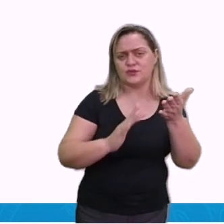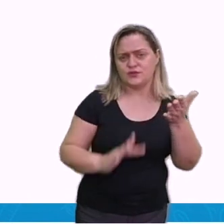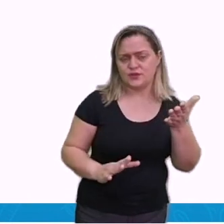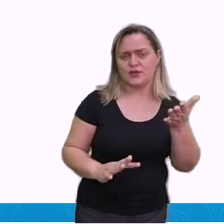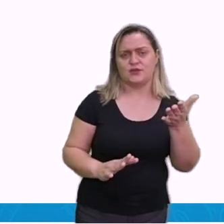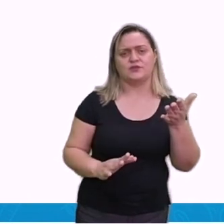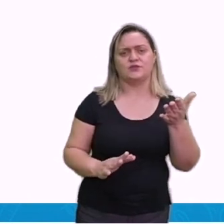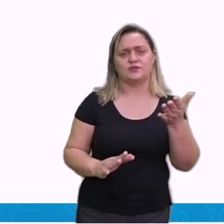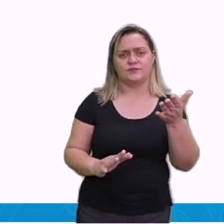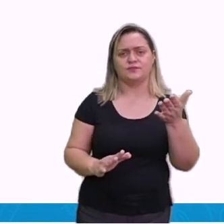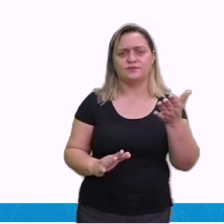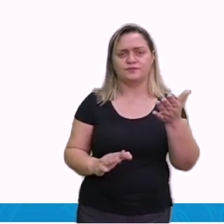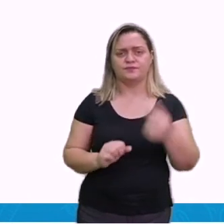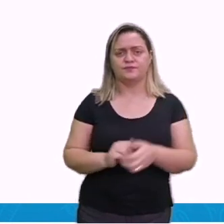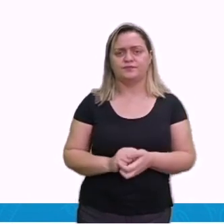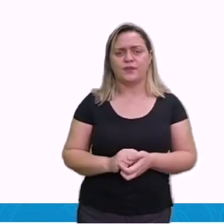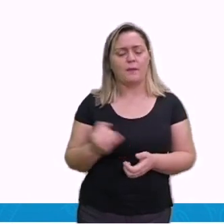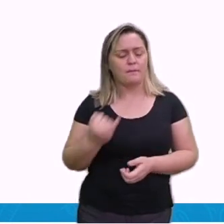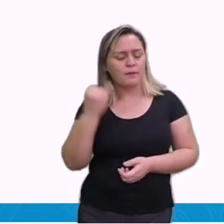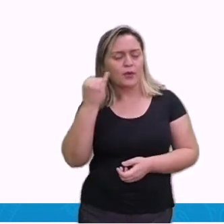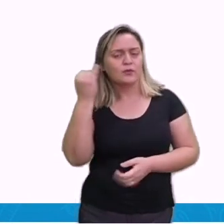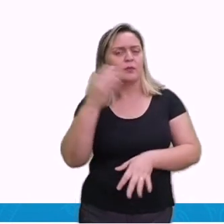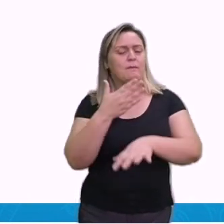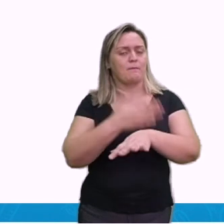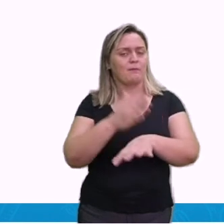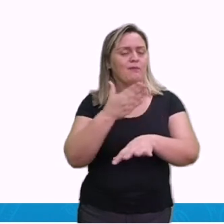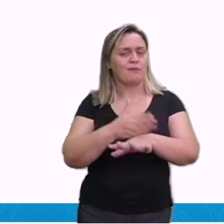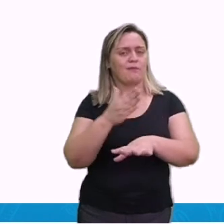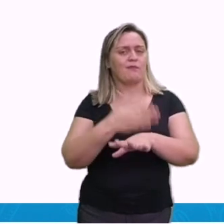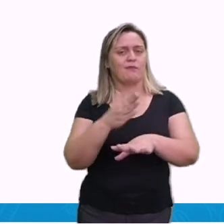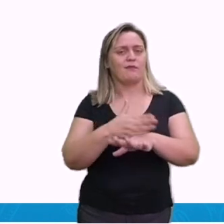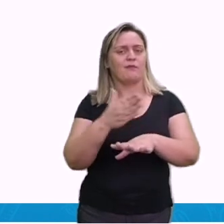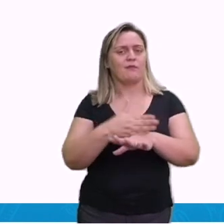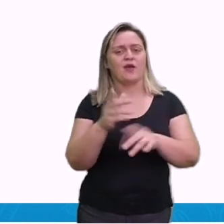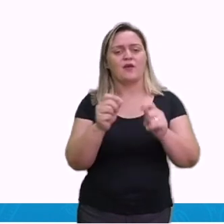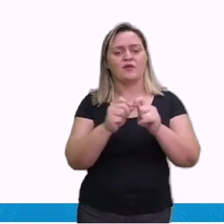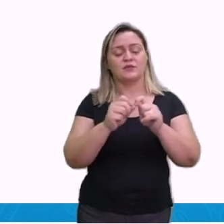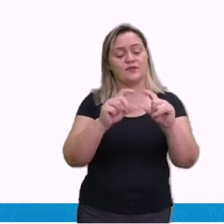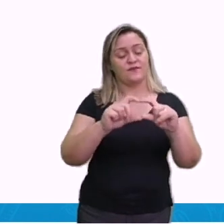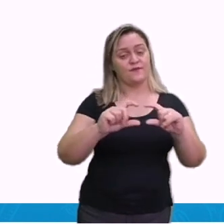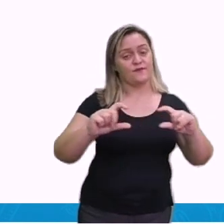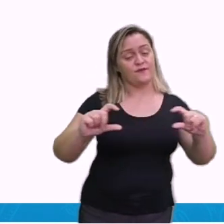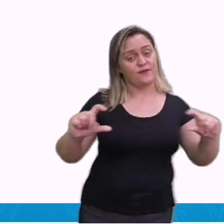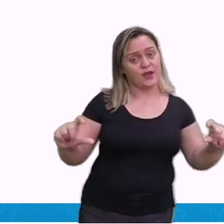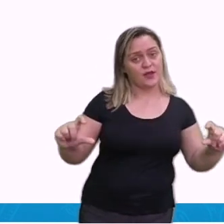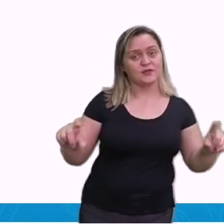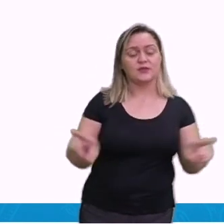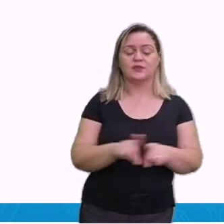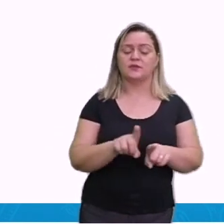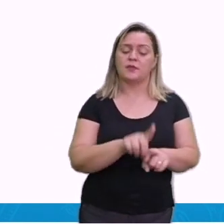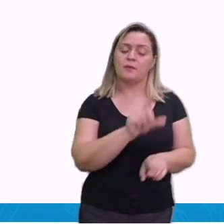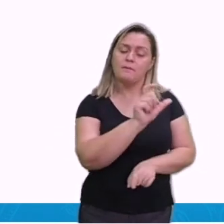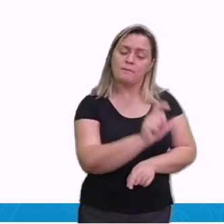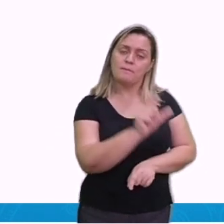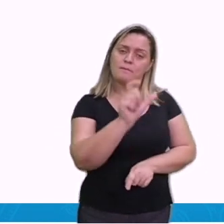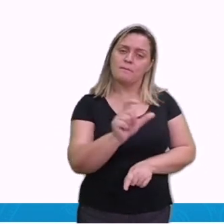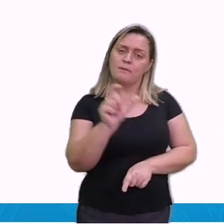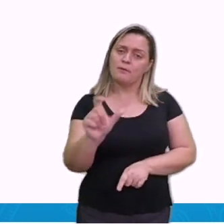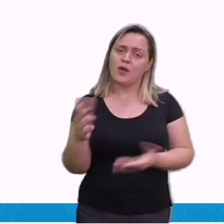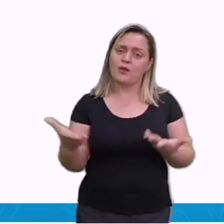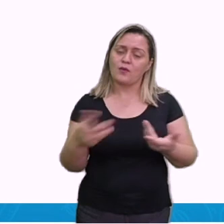regras. Senão, a gente acaba errando o plural. Então, é importante praticar muito. E para a atividade que eu vou deixar para casa hoje, além